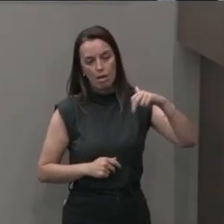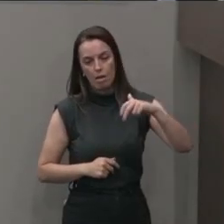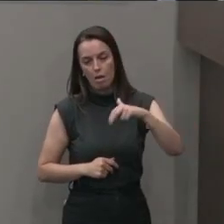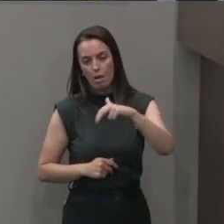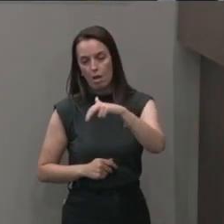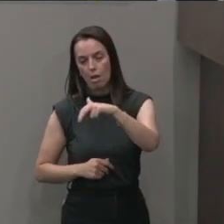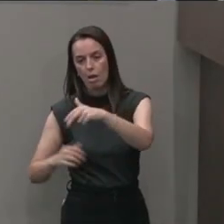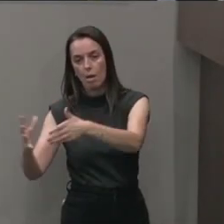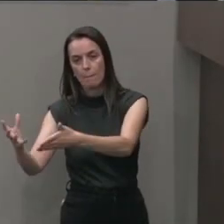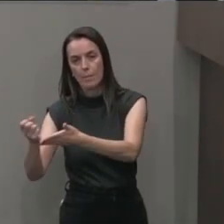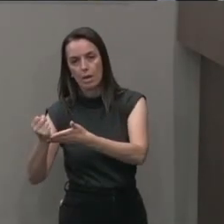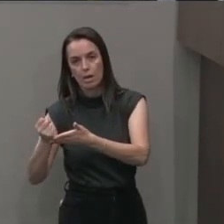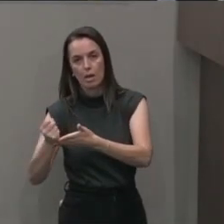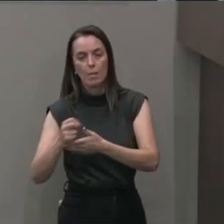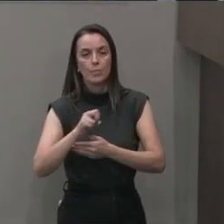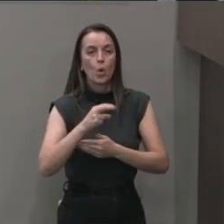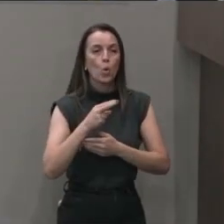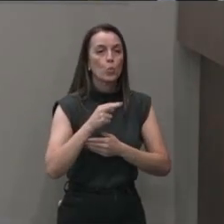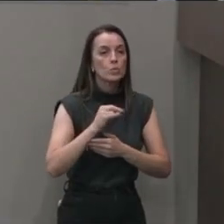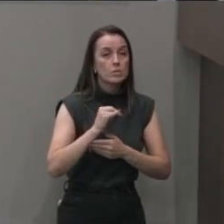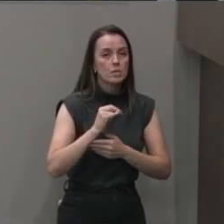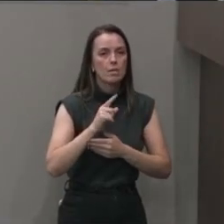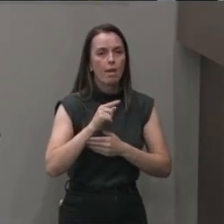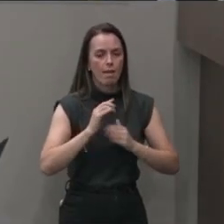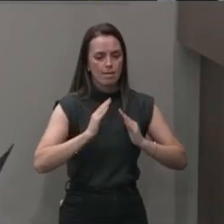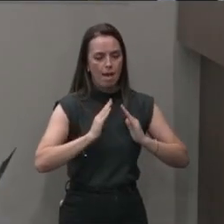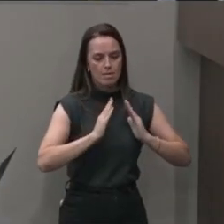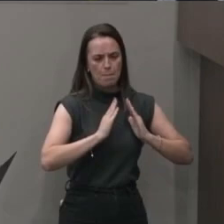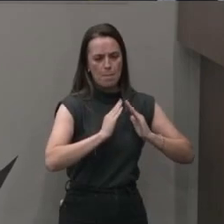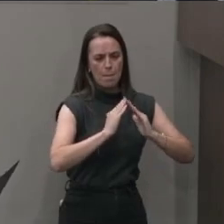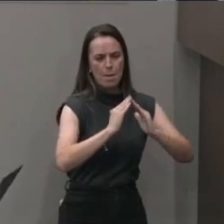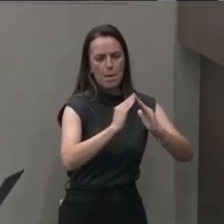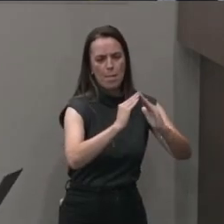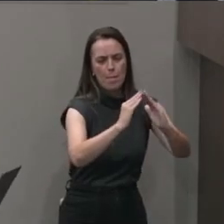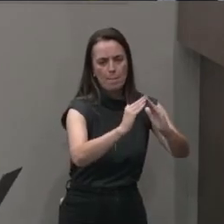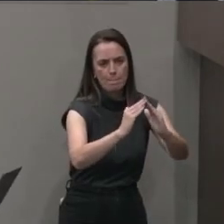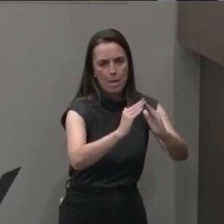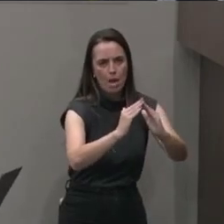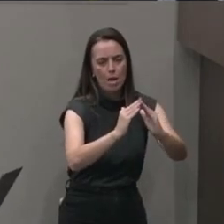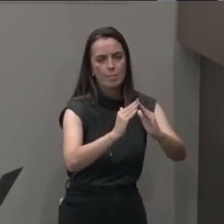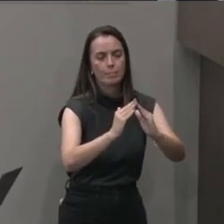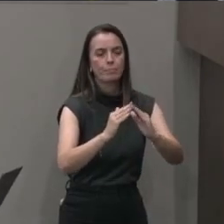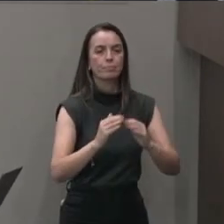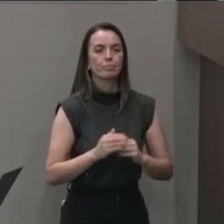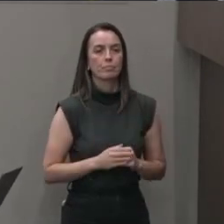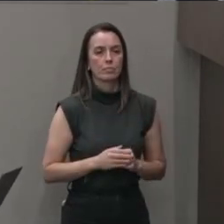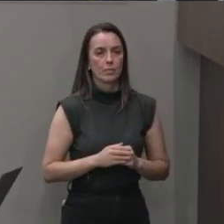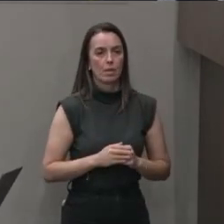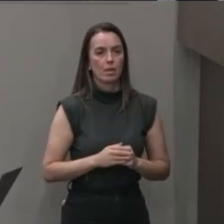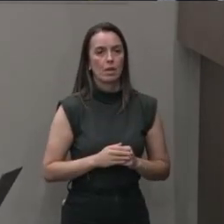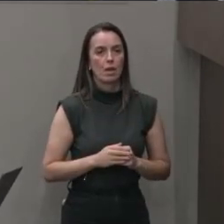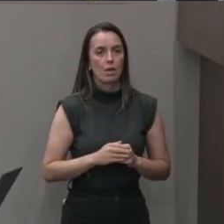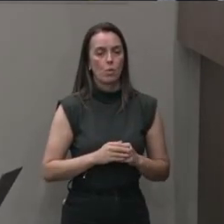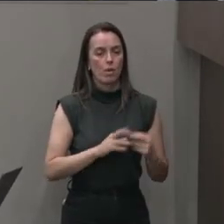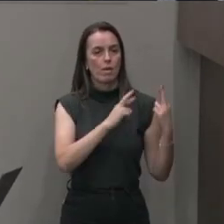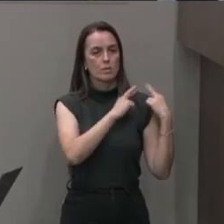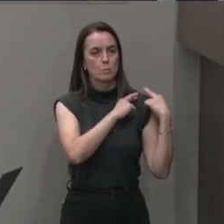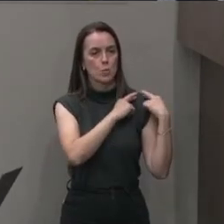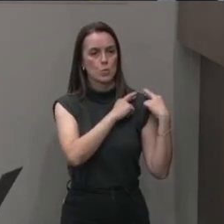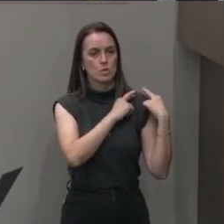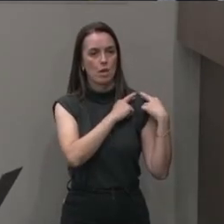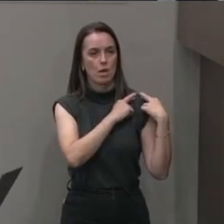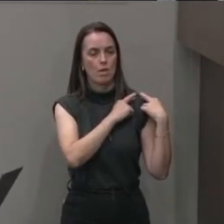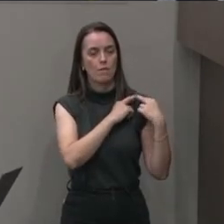amplos, ou condomínios horizontais, os porteiros acompanham o motoboy até as residências, cada condomínio já